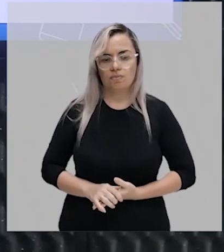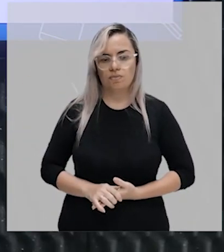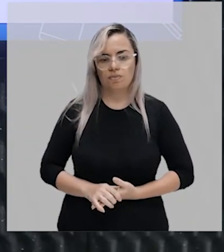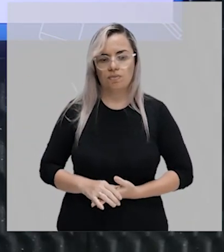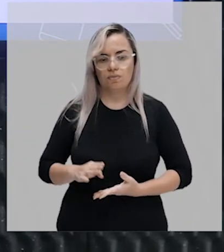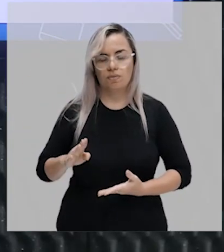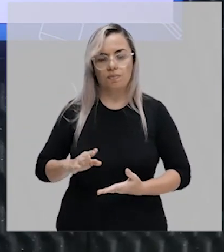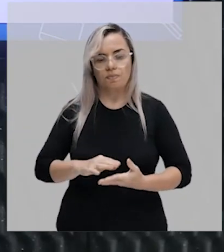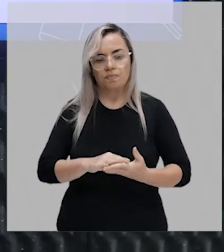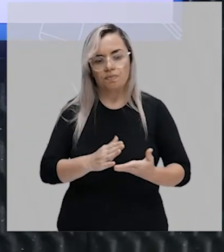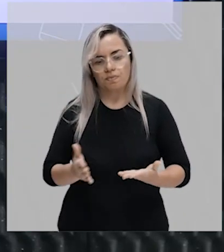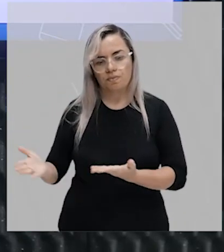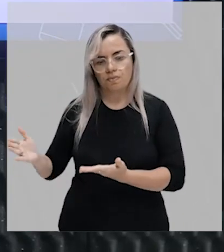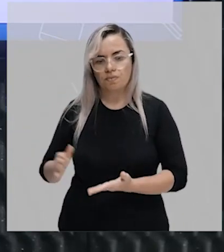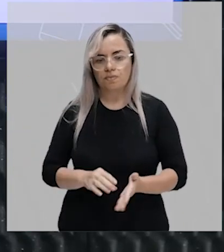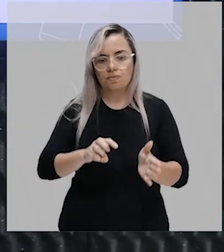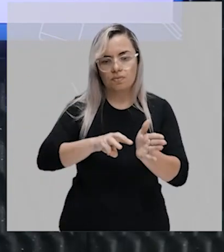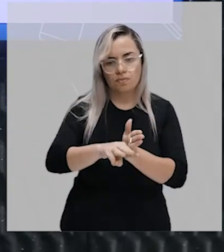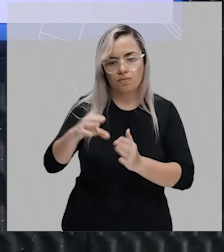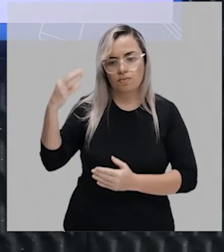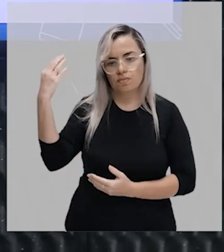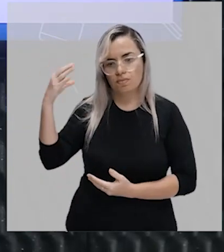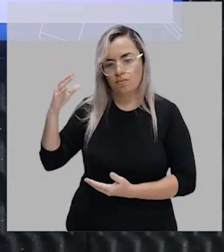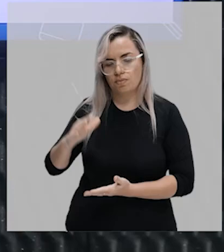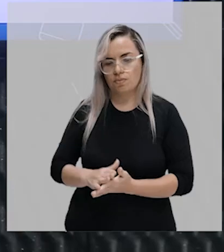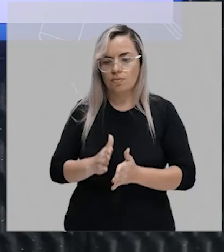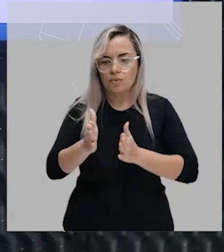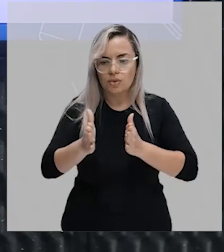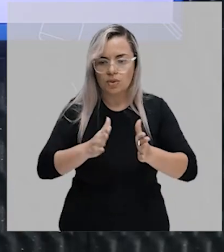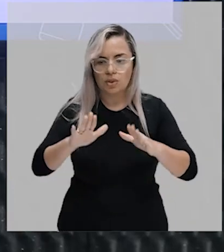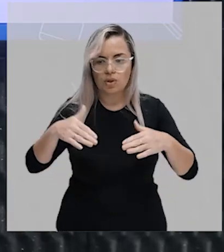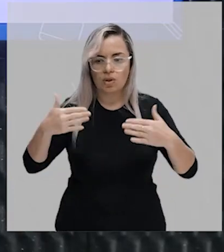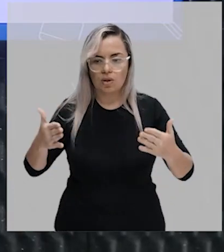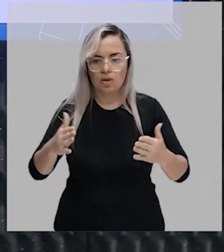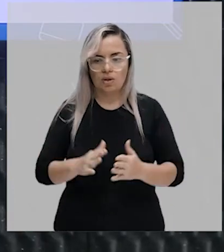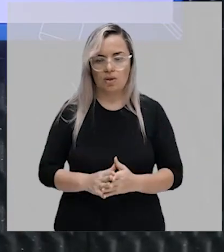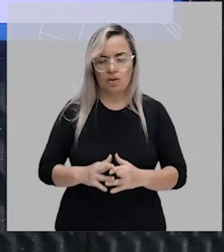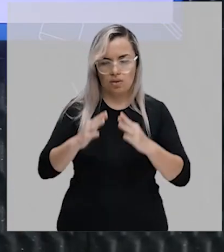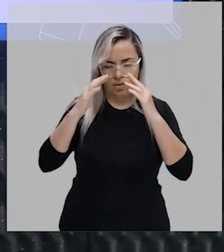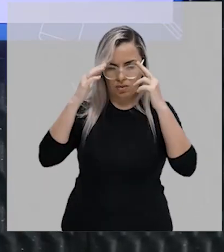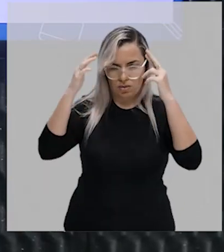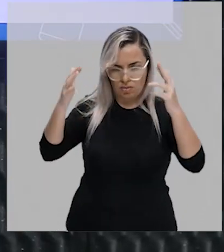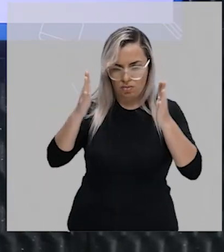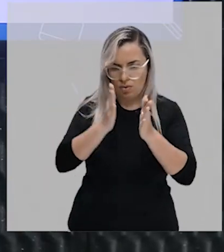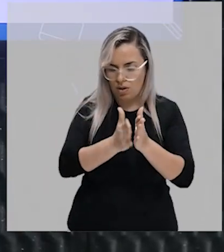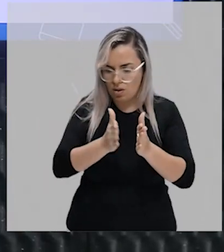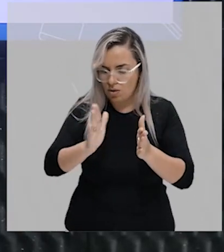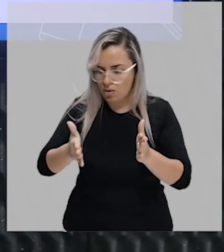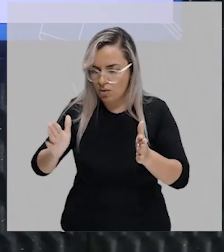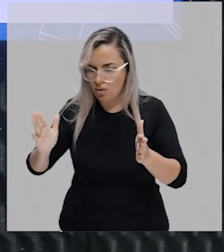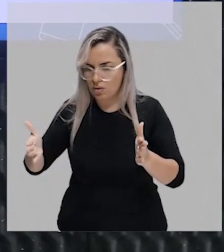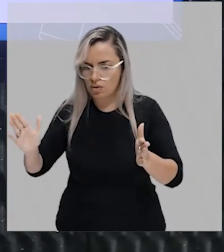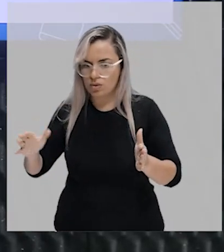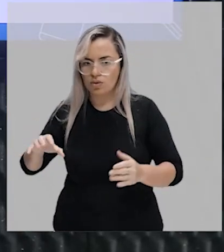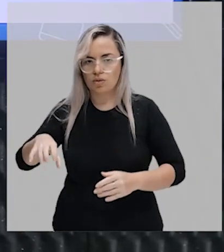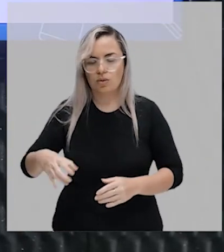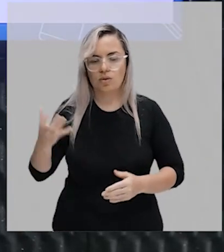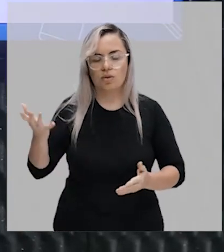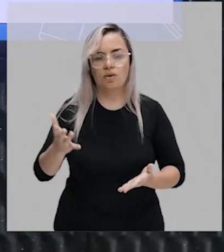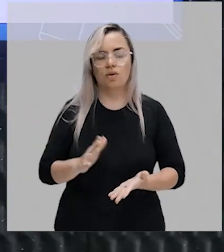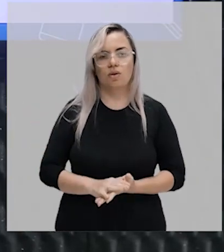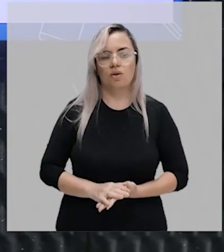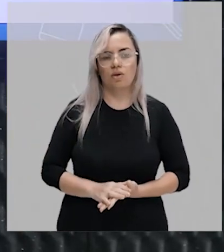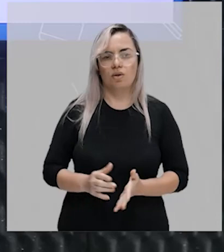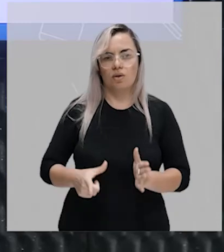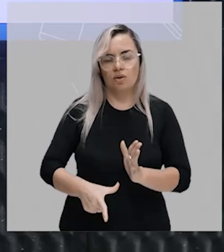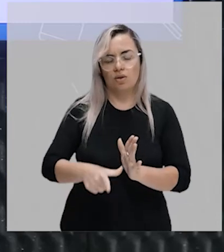consiste em quais etapas, obedecendo uma ordem de ocorrência? Quais são as etapas do método científico? Antes